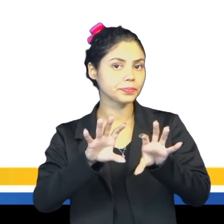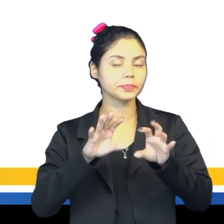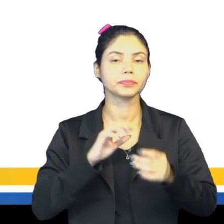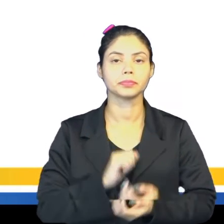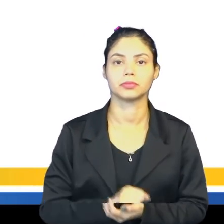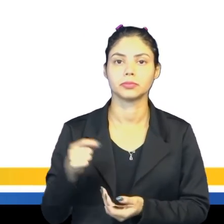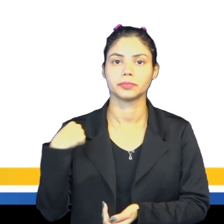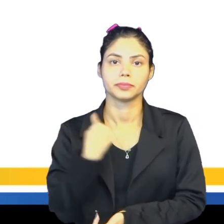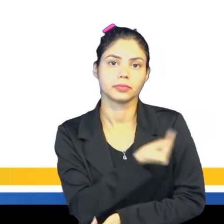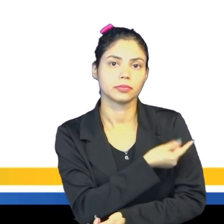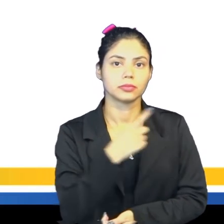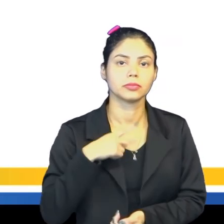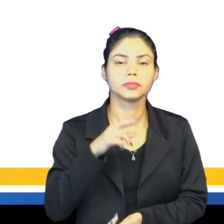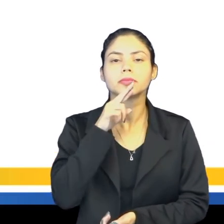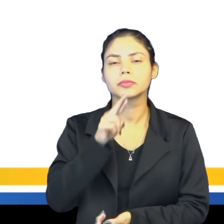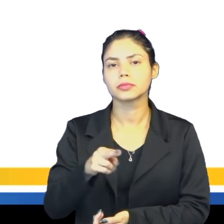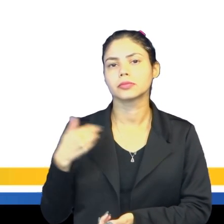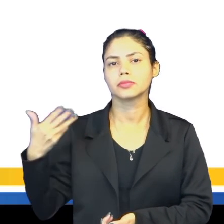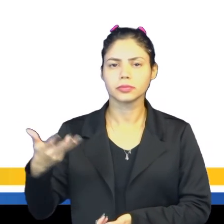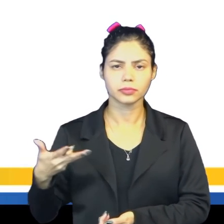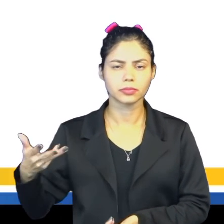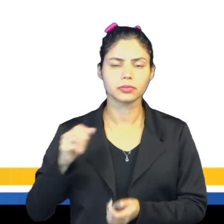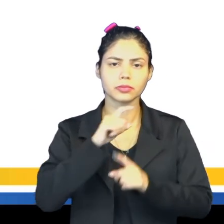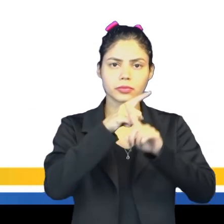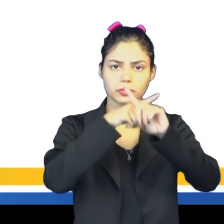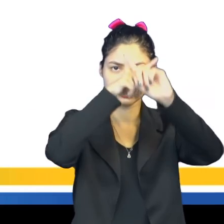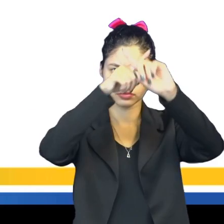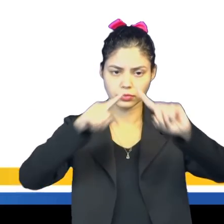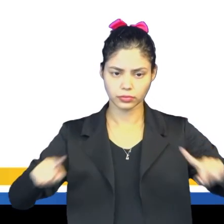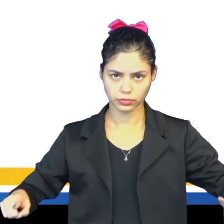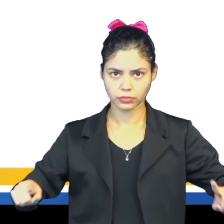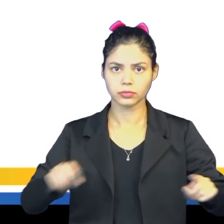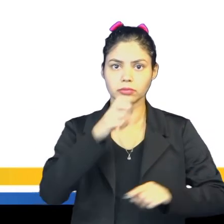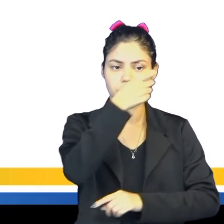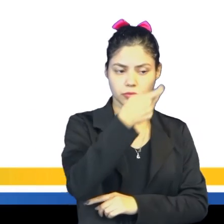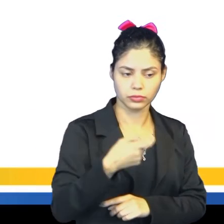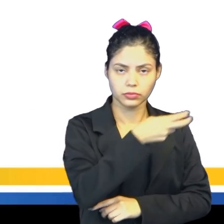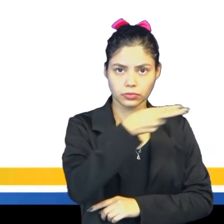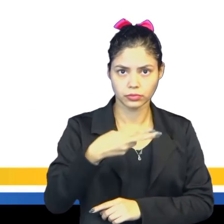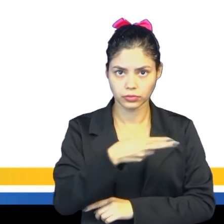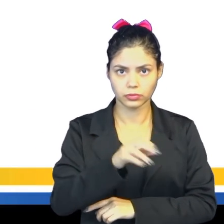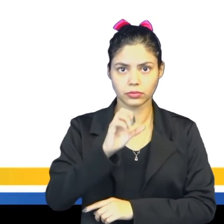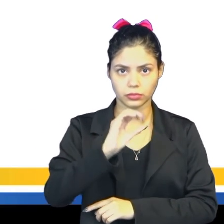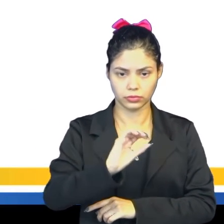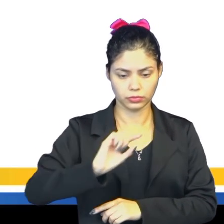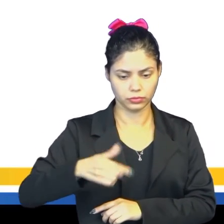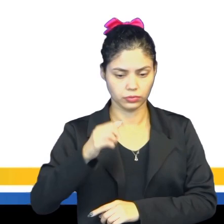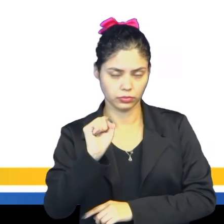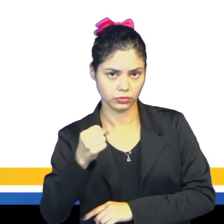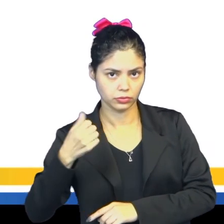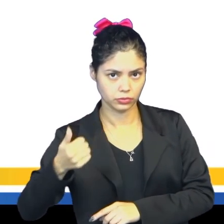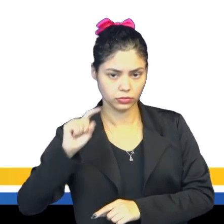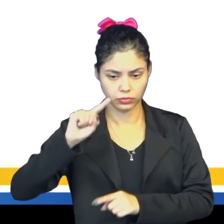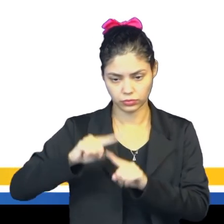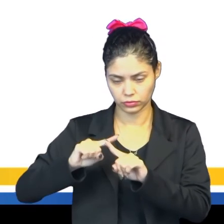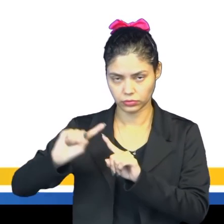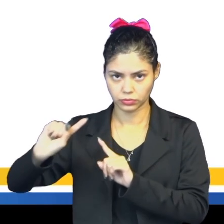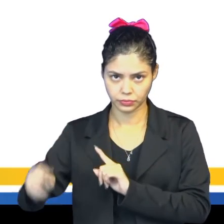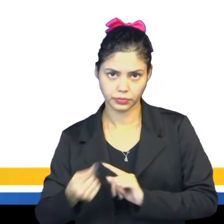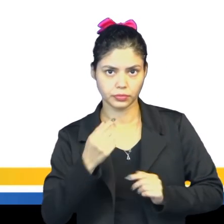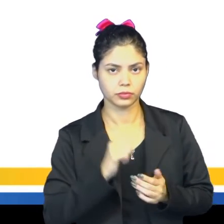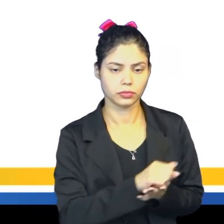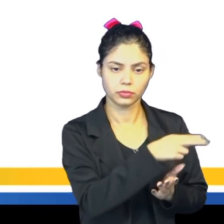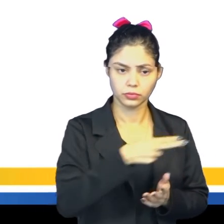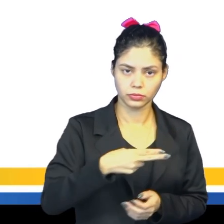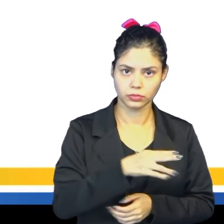Assim, nós temos um cálculo básico. X é igual a 0,81 vezes 1.000, que é